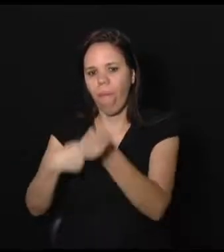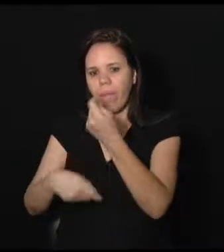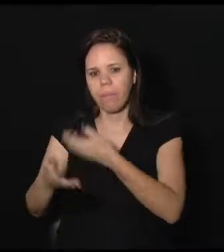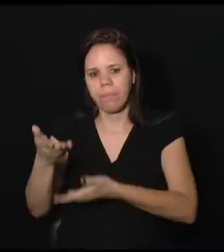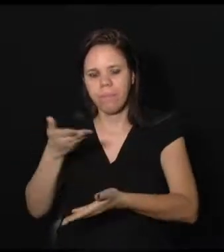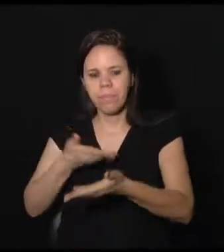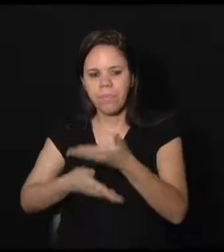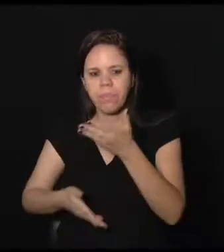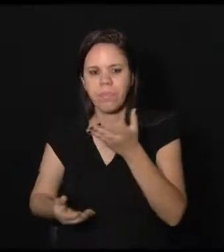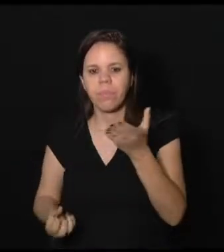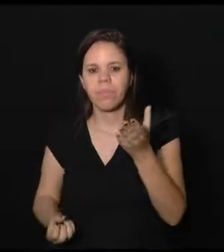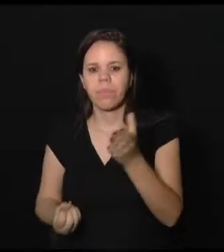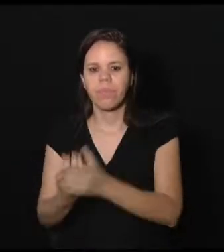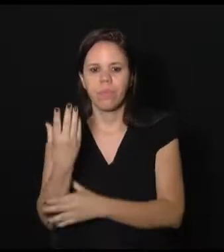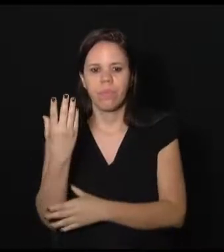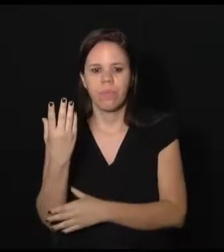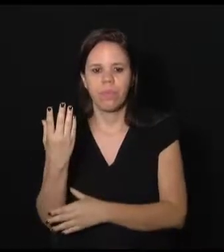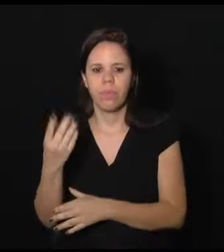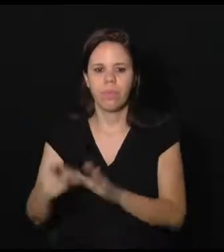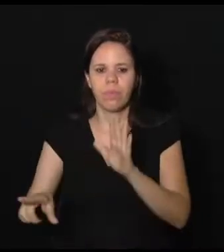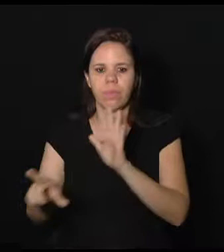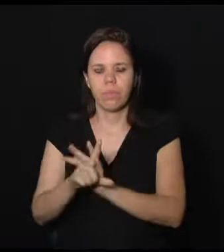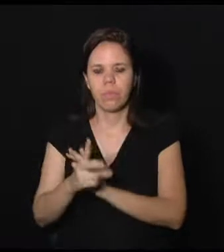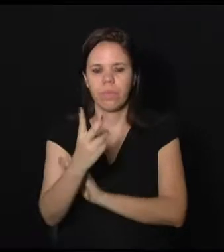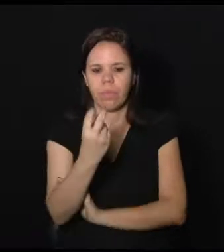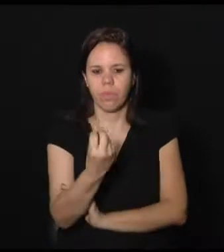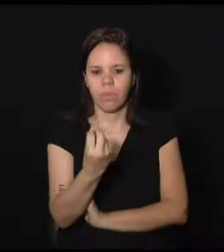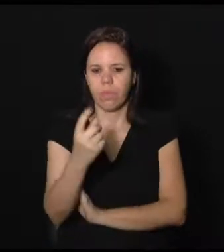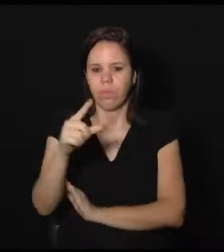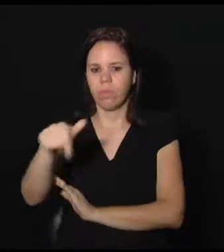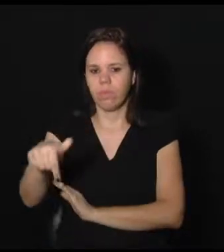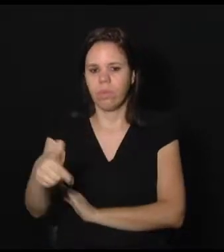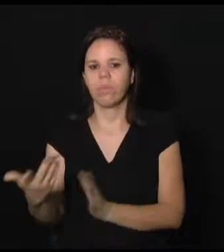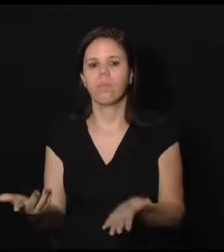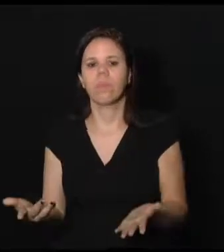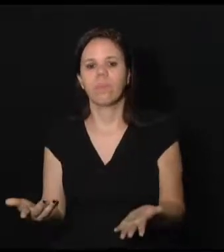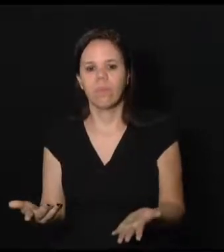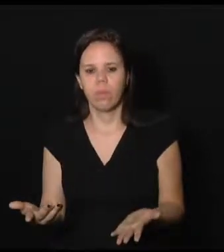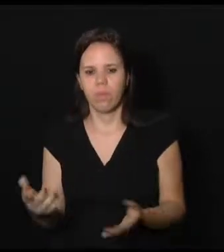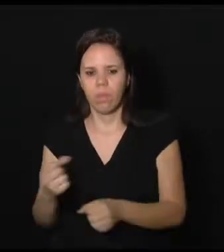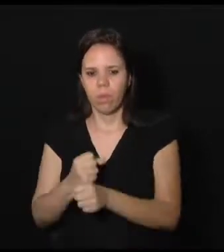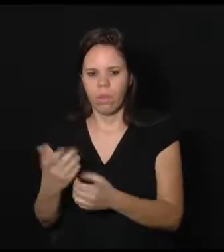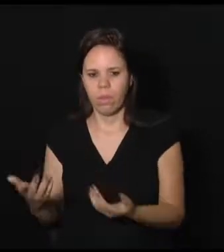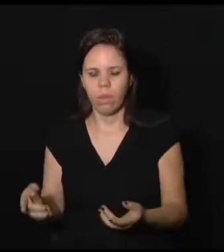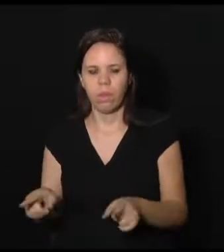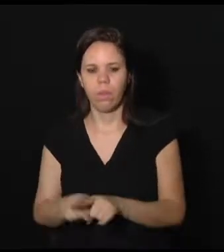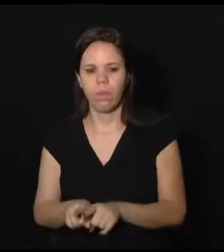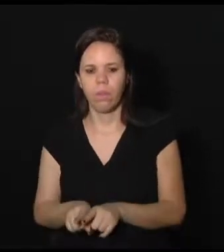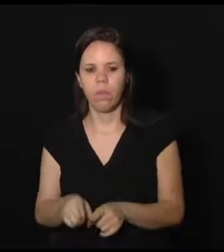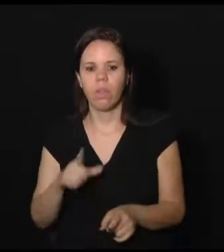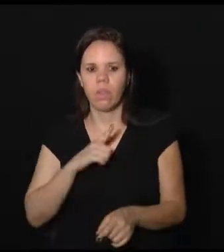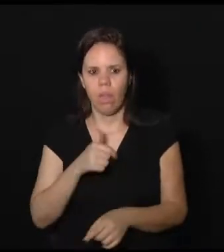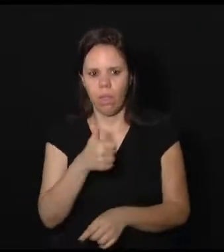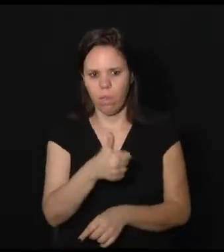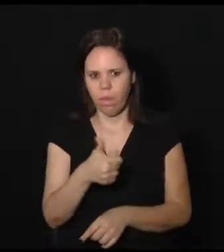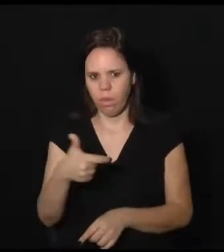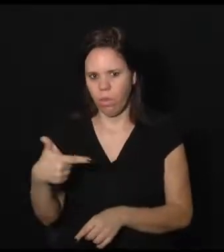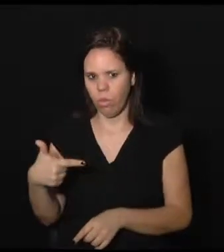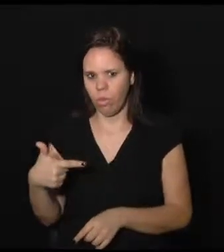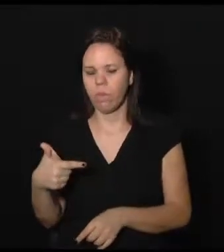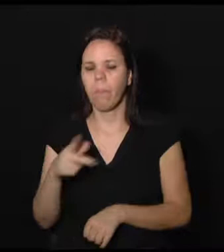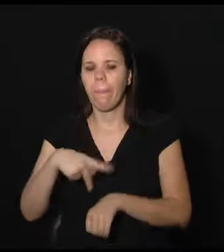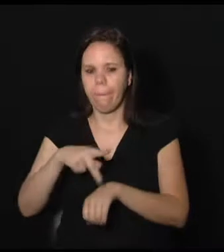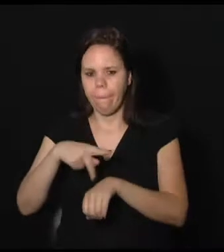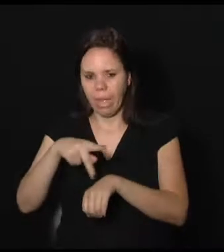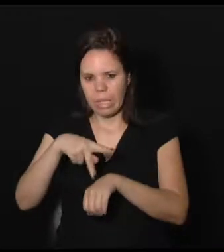entrou em vigor em 2017, né? Ele tem aderência de 112 países, membros da OMC.